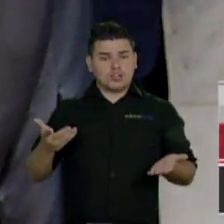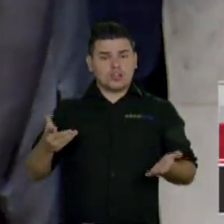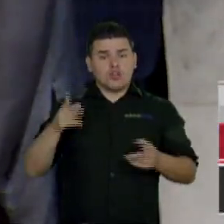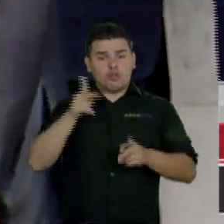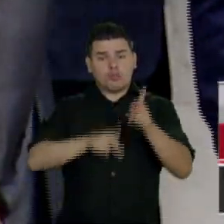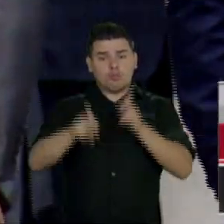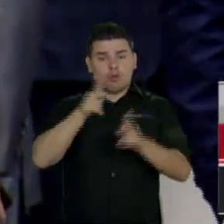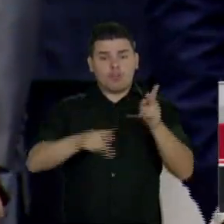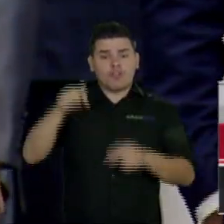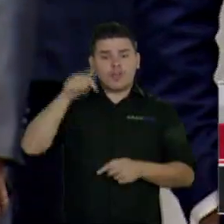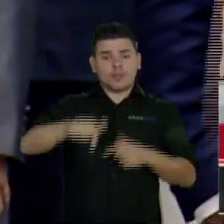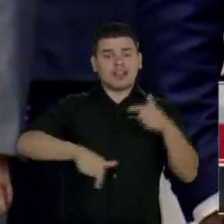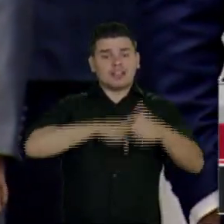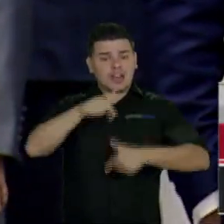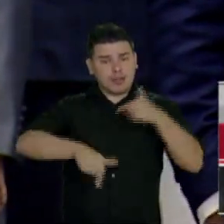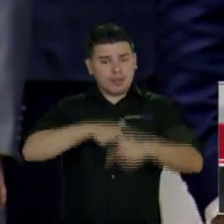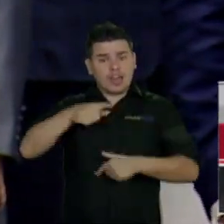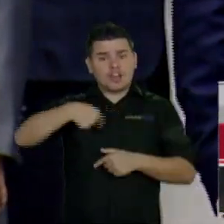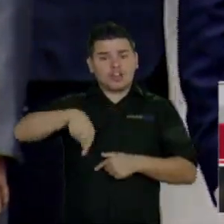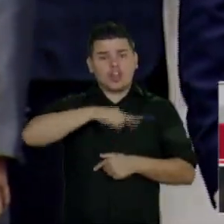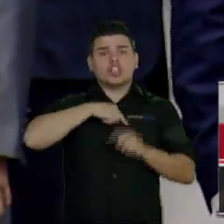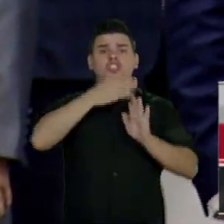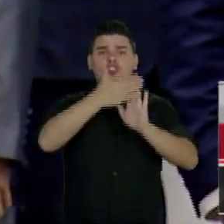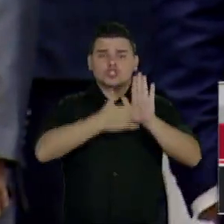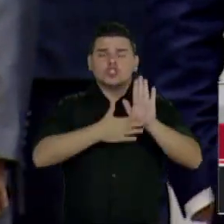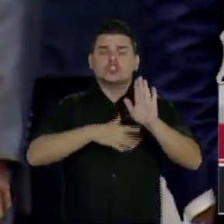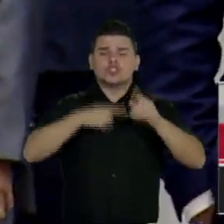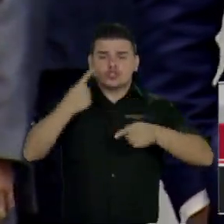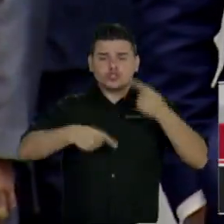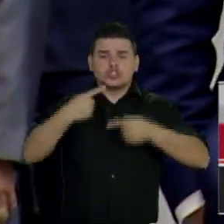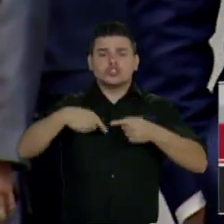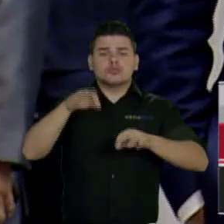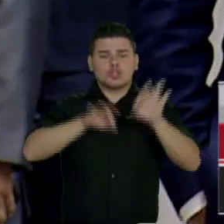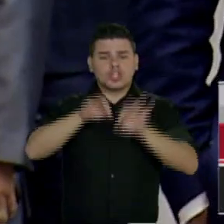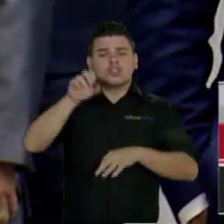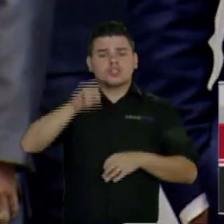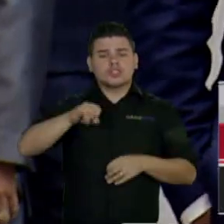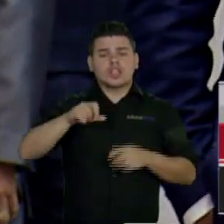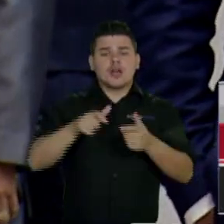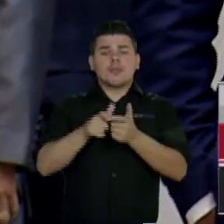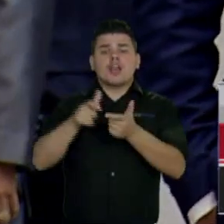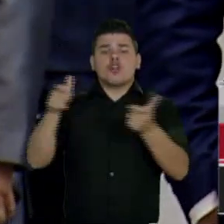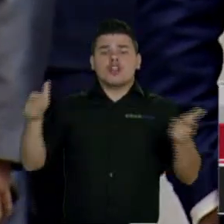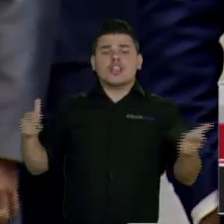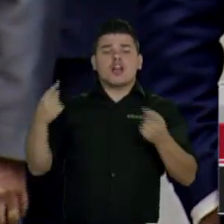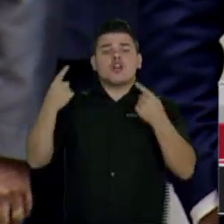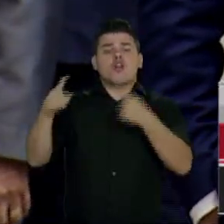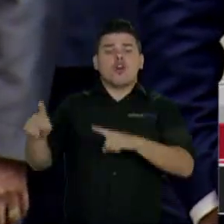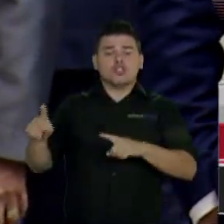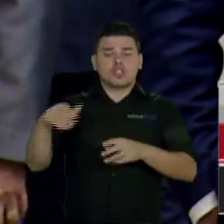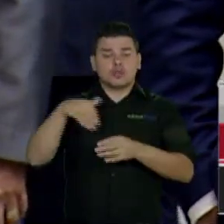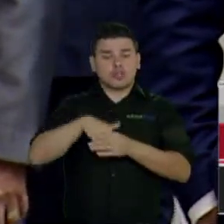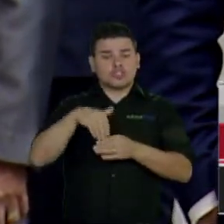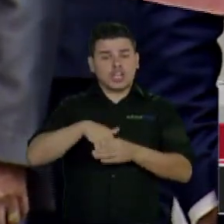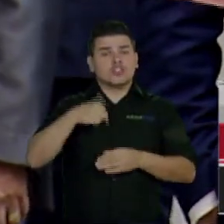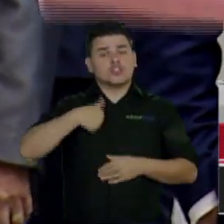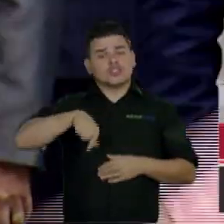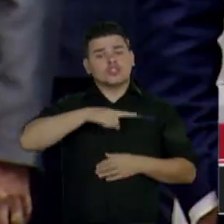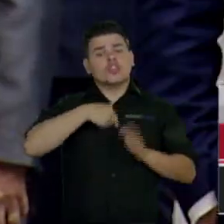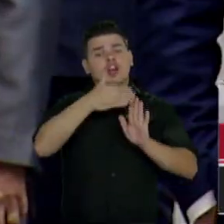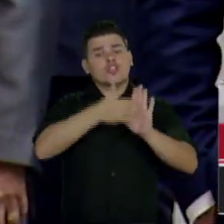trabalhar nós vamos discutir o projeto a maioria da bancada está contra o projeto mas nós vamos votar essa palhaçada